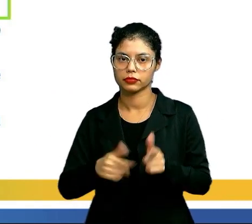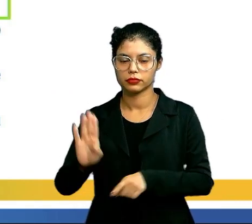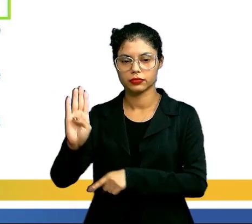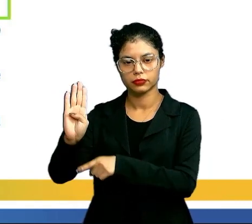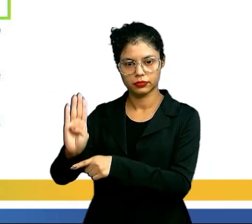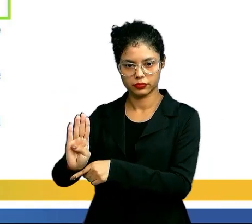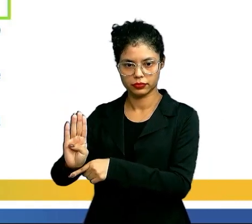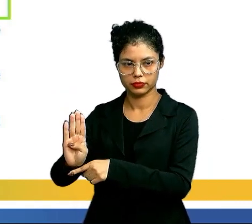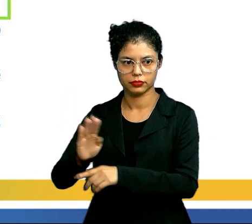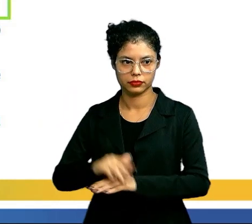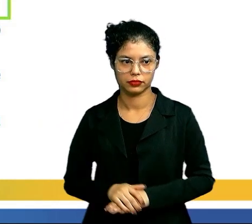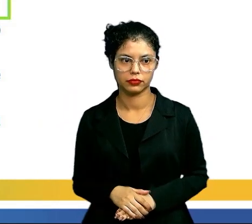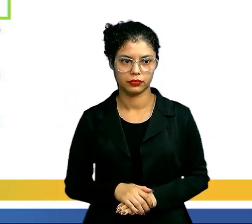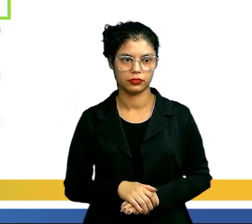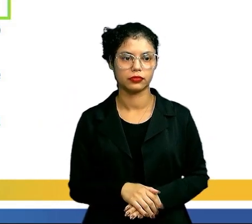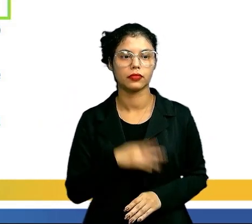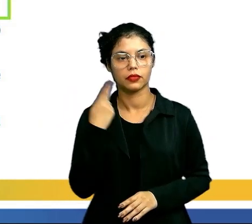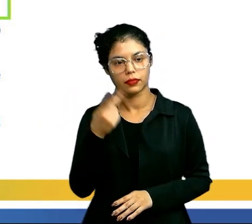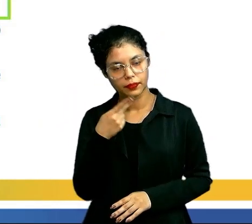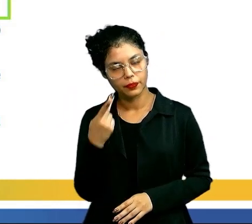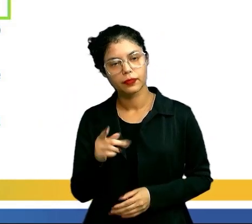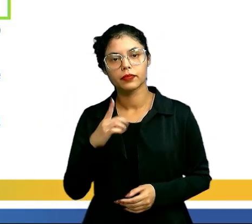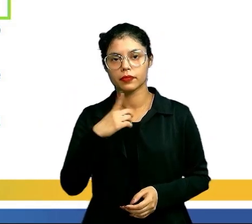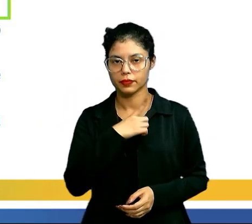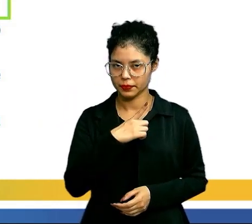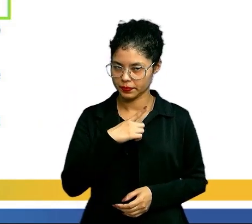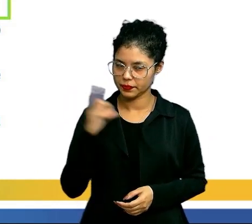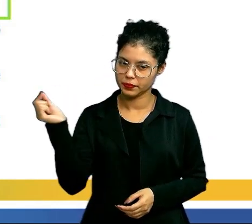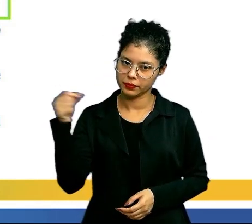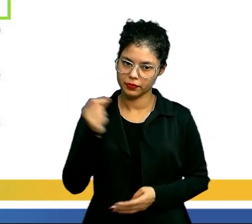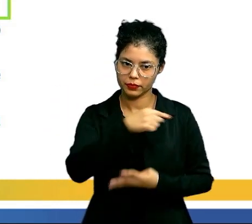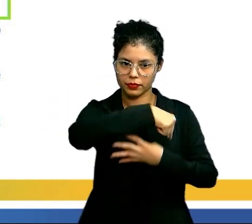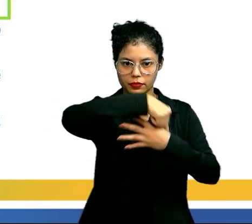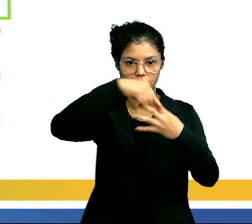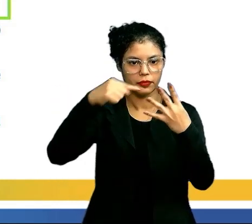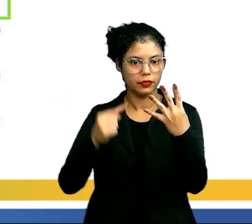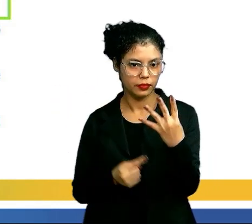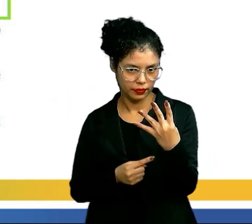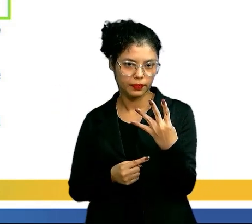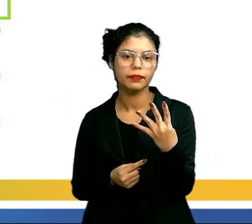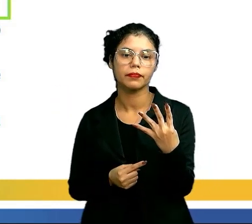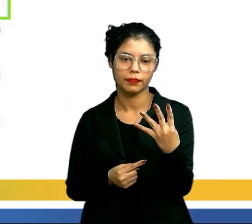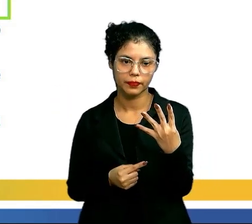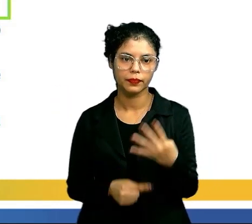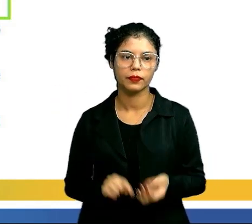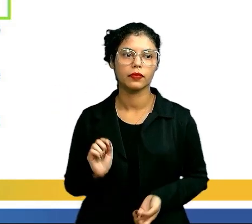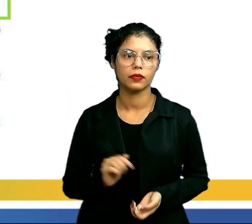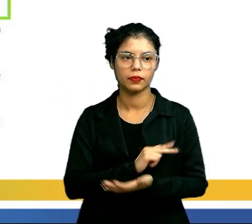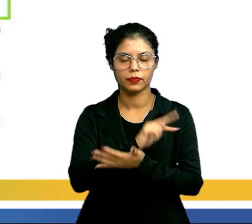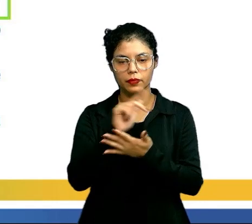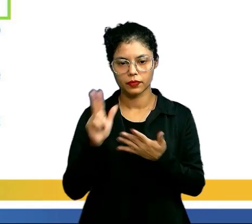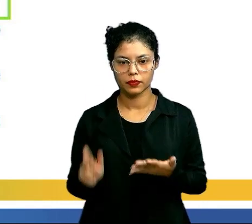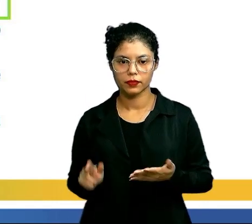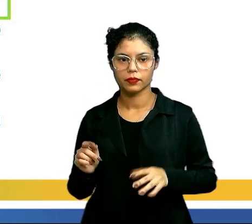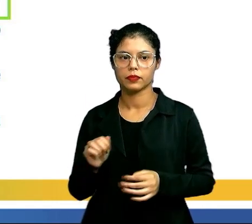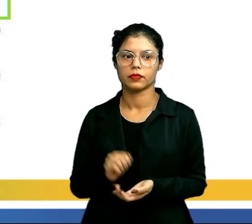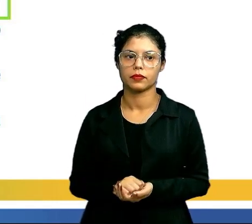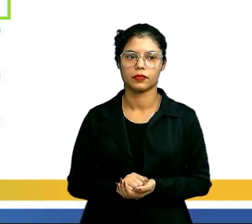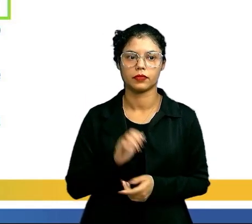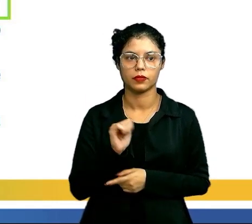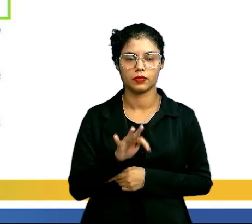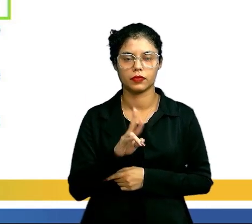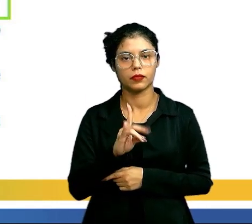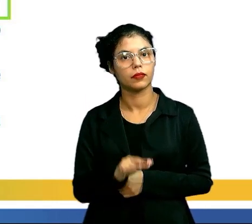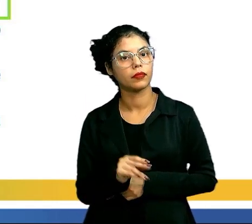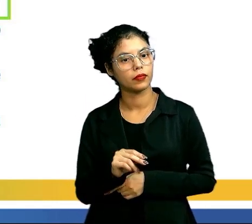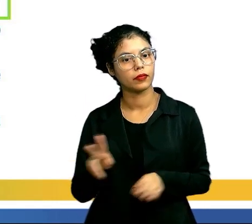alternativa correta é a B, tá? A gente falou aí que a dengue, ela tem vários sorotipos, né? Então, é uma variabilidade antigênica